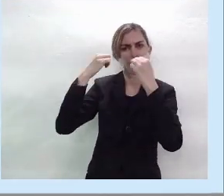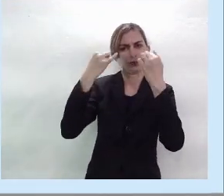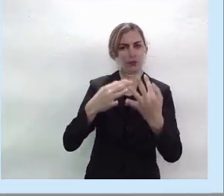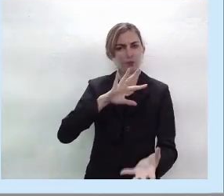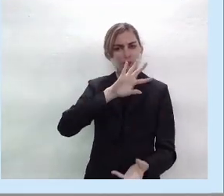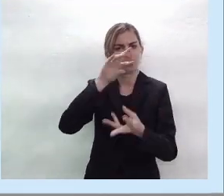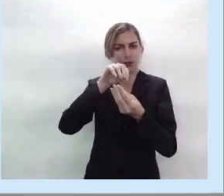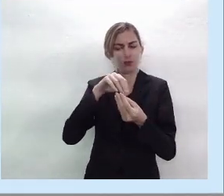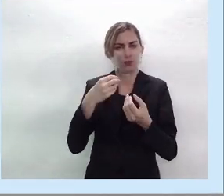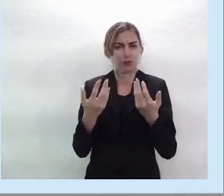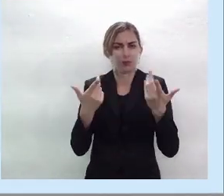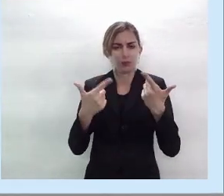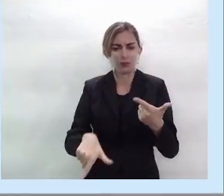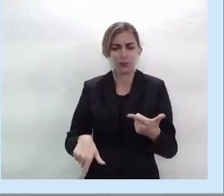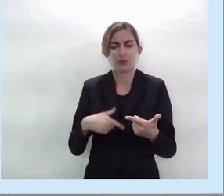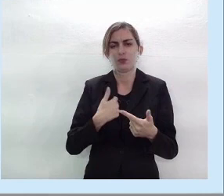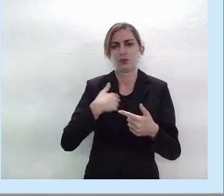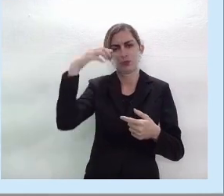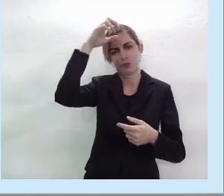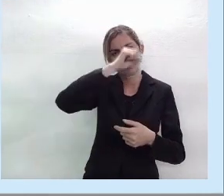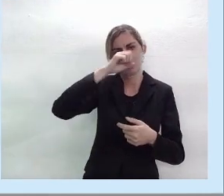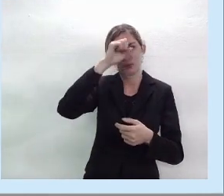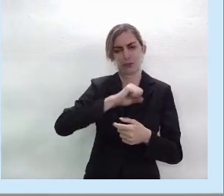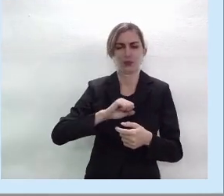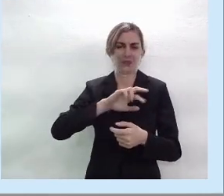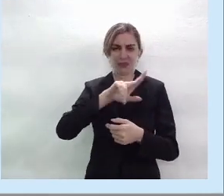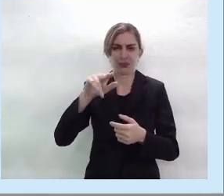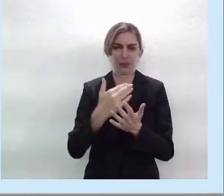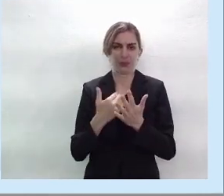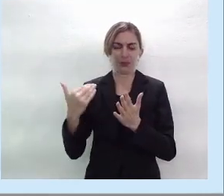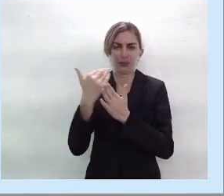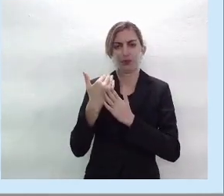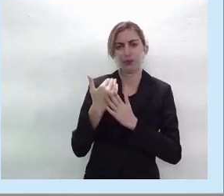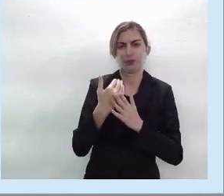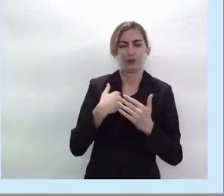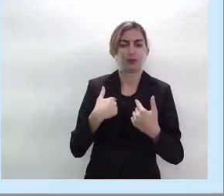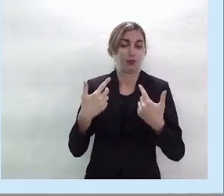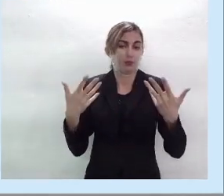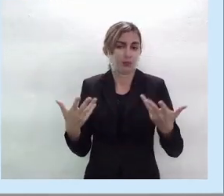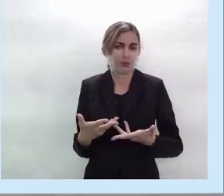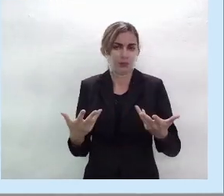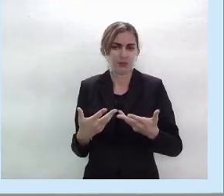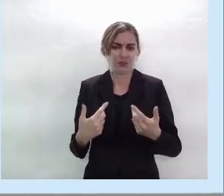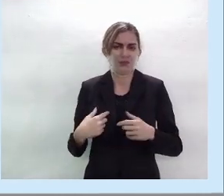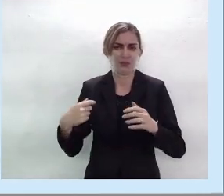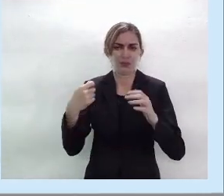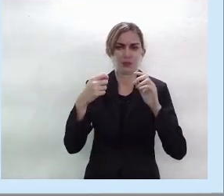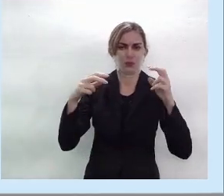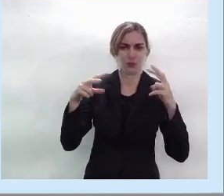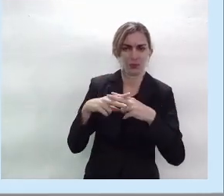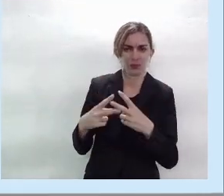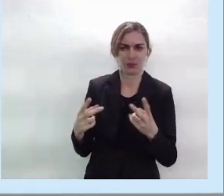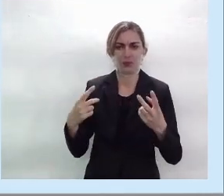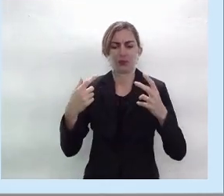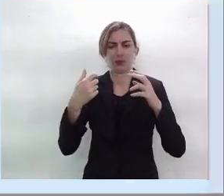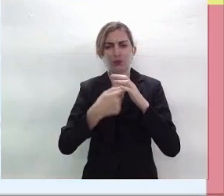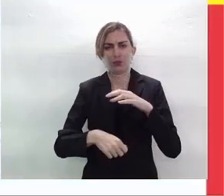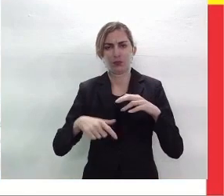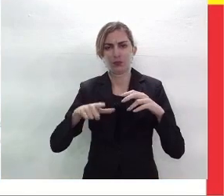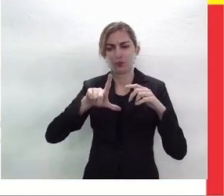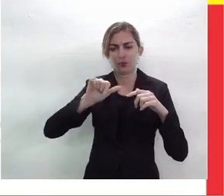uma revisada e vai aprender um elemento a mais. Então, as lutas, a gente viu que a luta